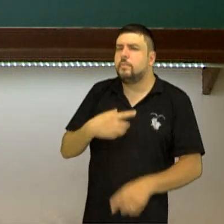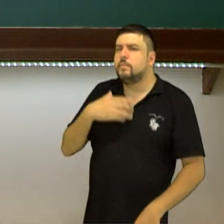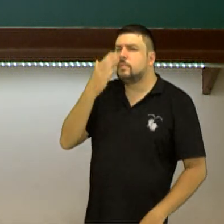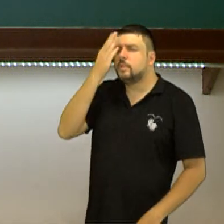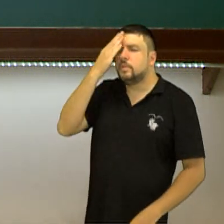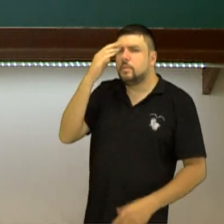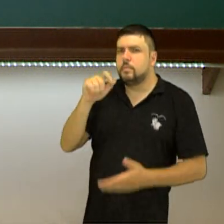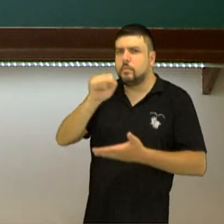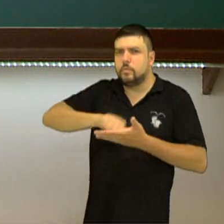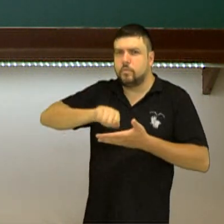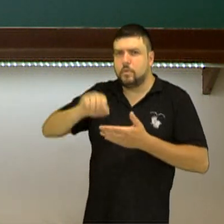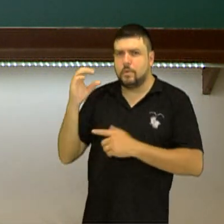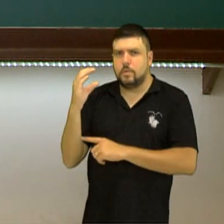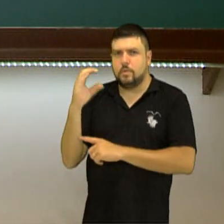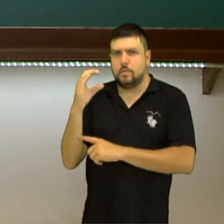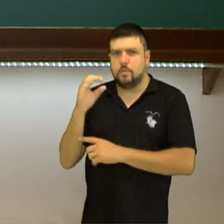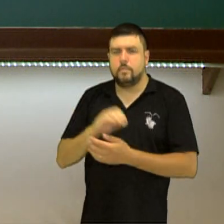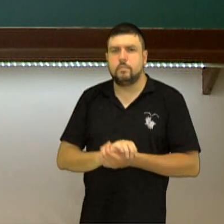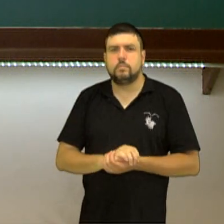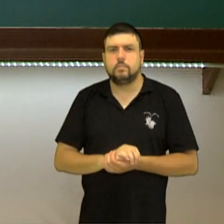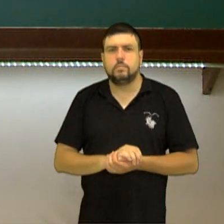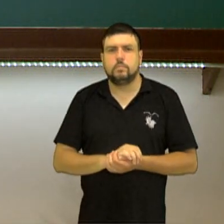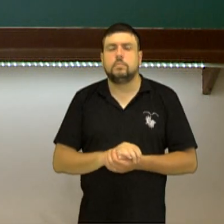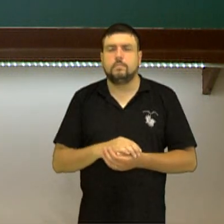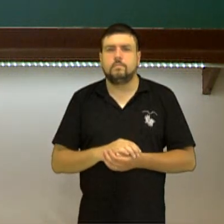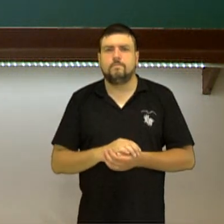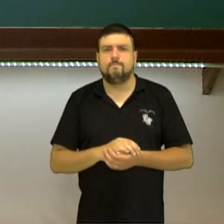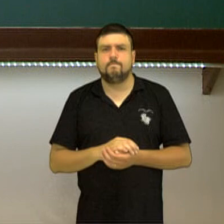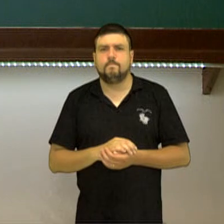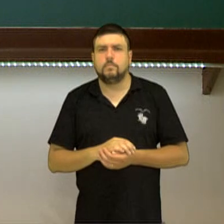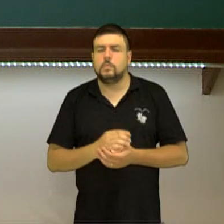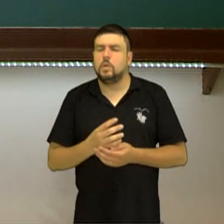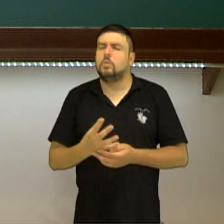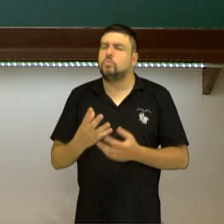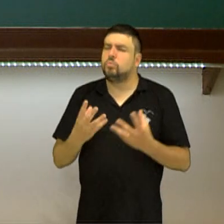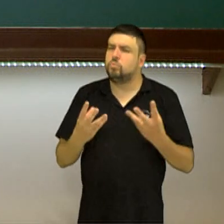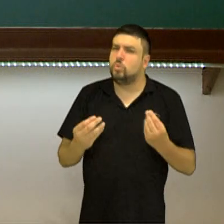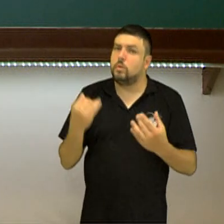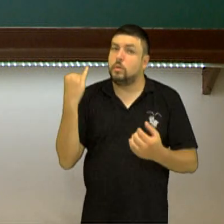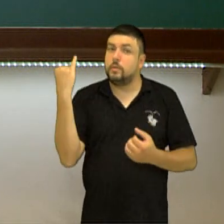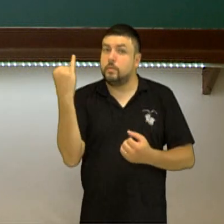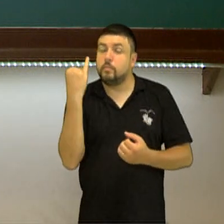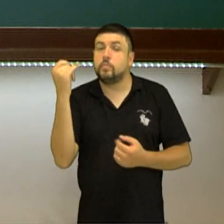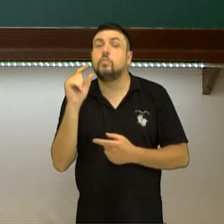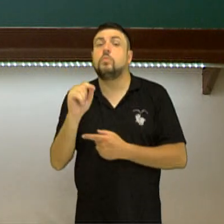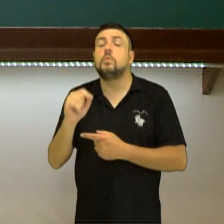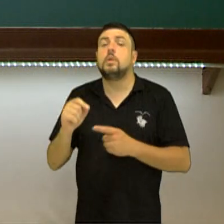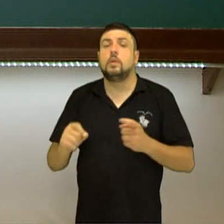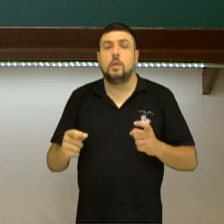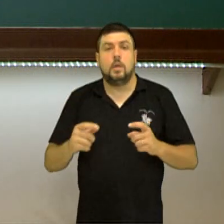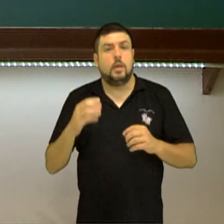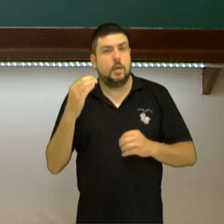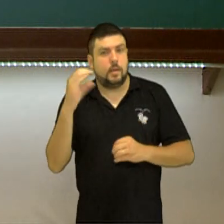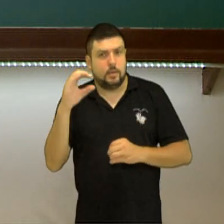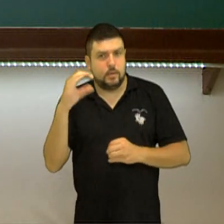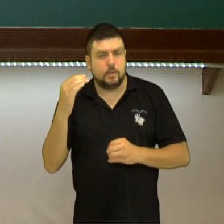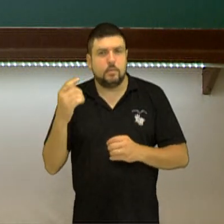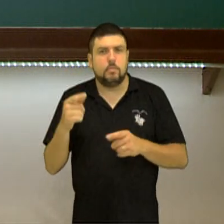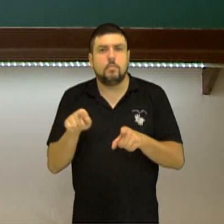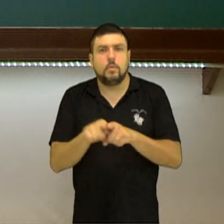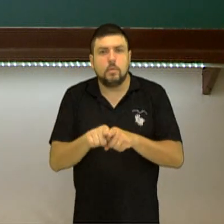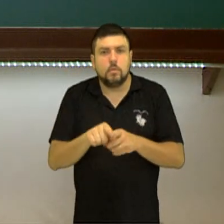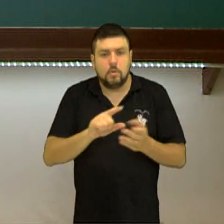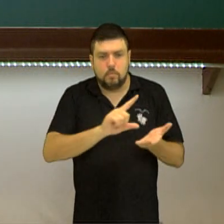para medidas experimentais, para artigos, e também para a engenharia. Quando você vai fazer o controle de qualidade